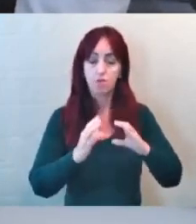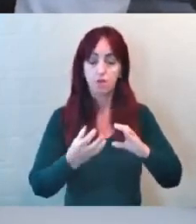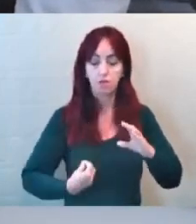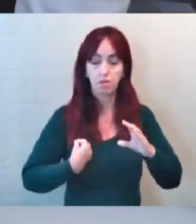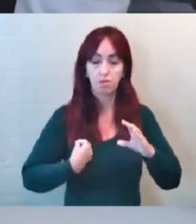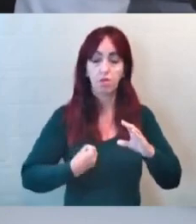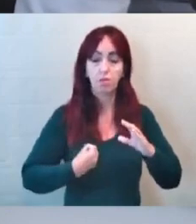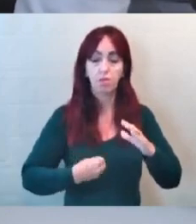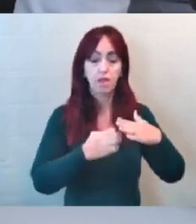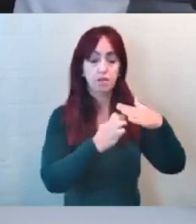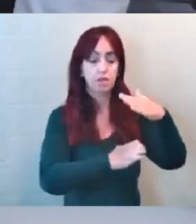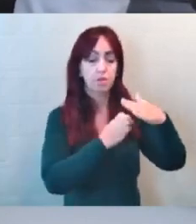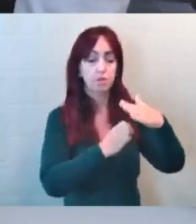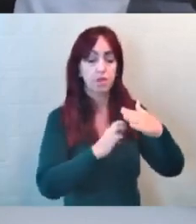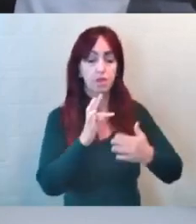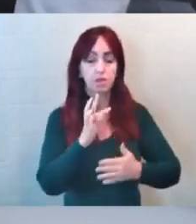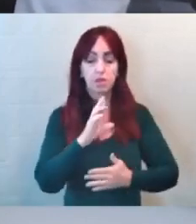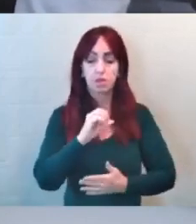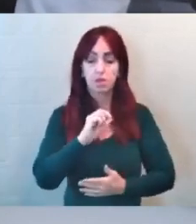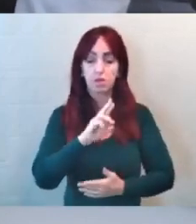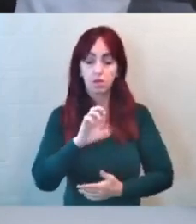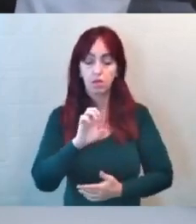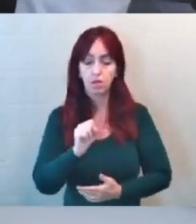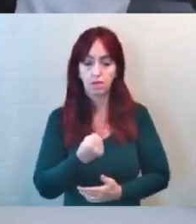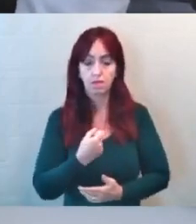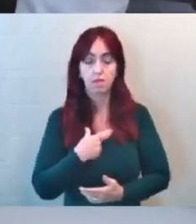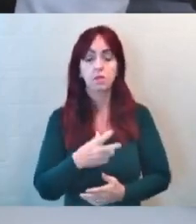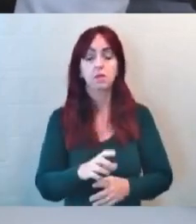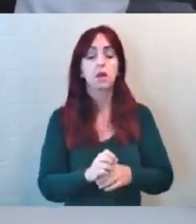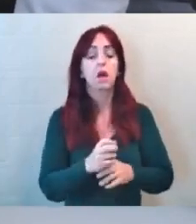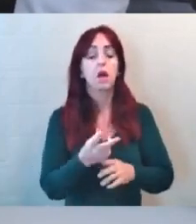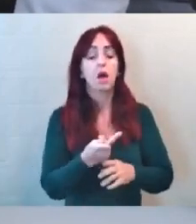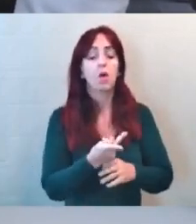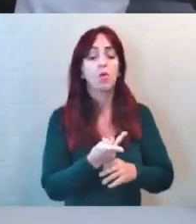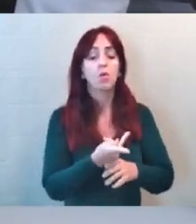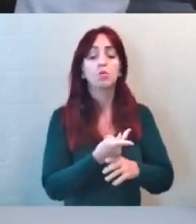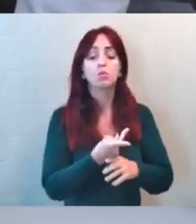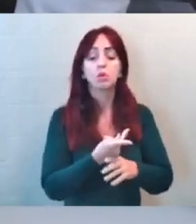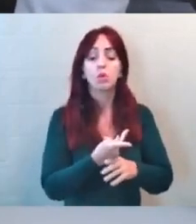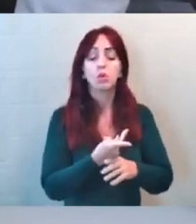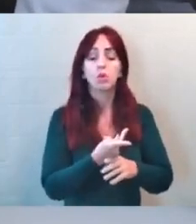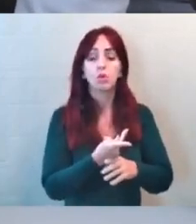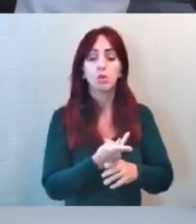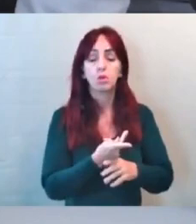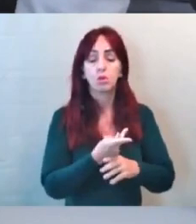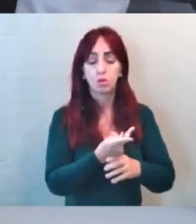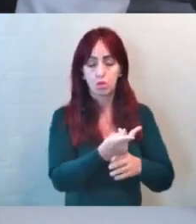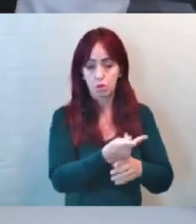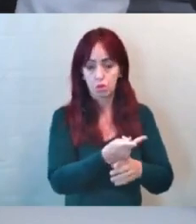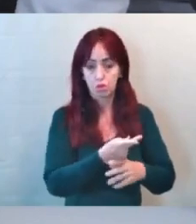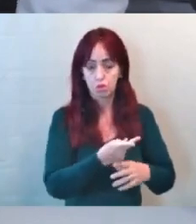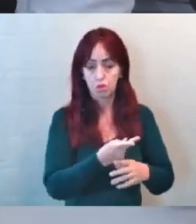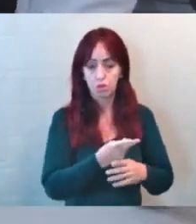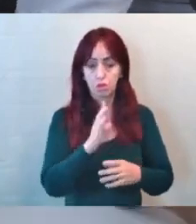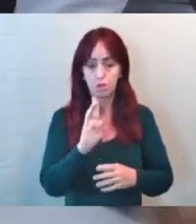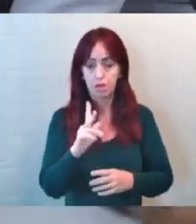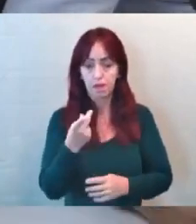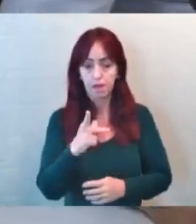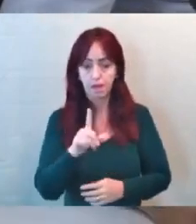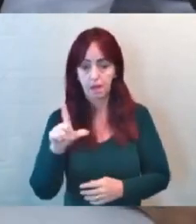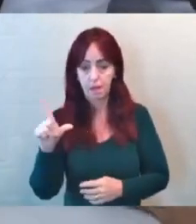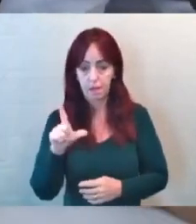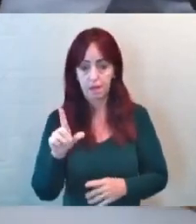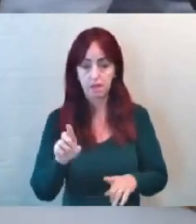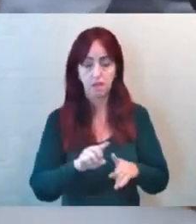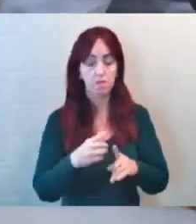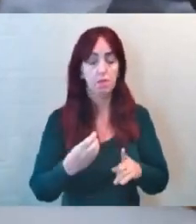Torres Limitada ao consórcio BH Leste... até a concessão da anuência por parte da Sumob, a